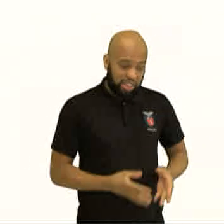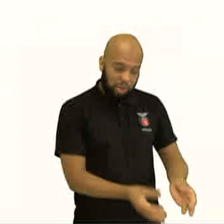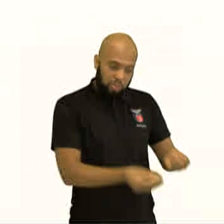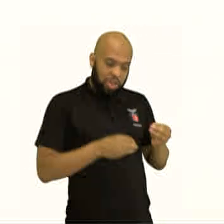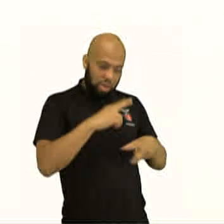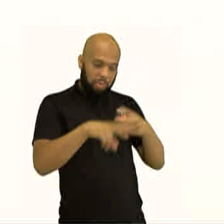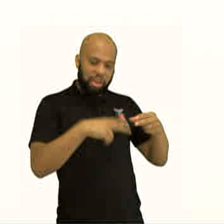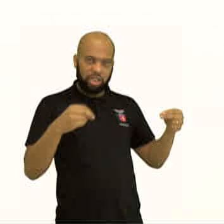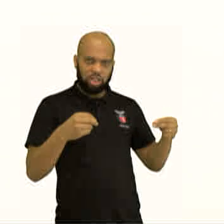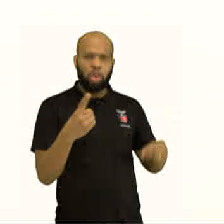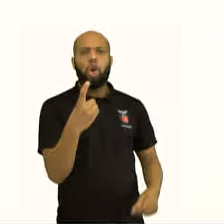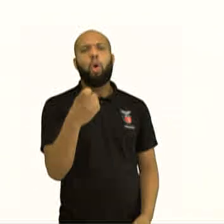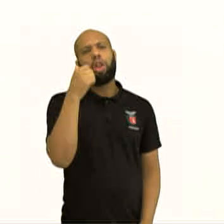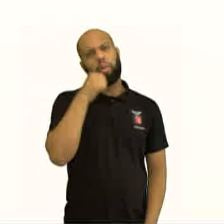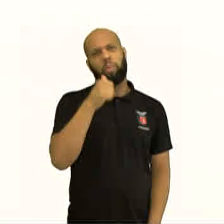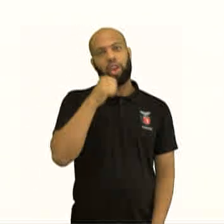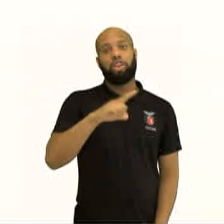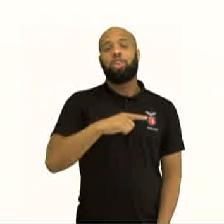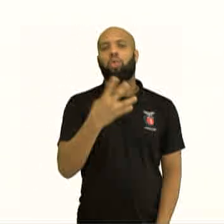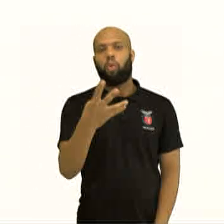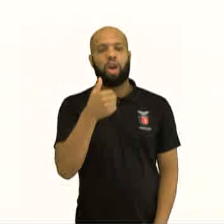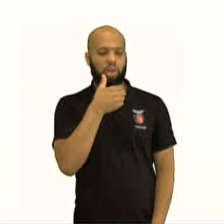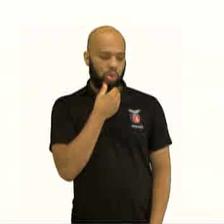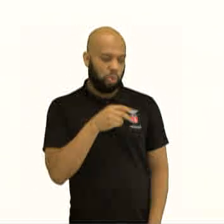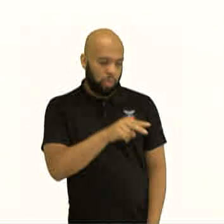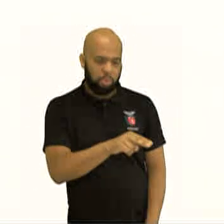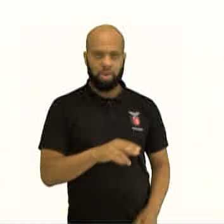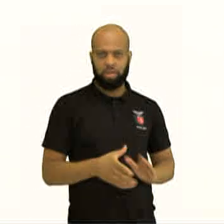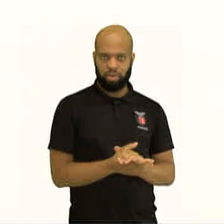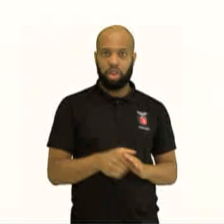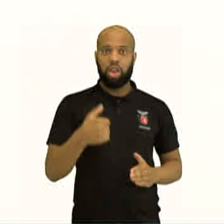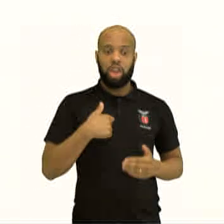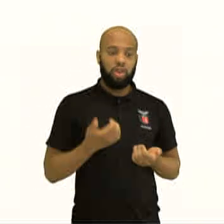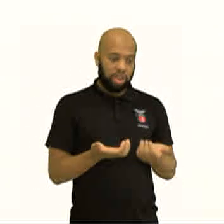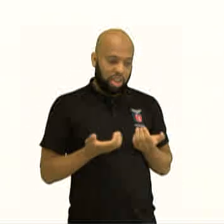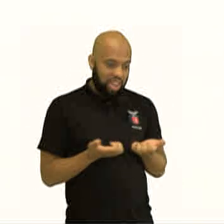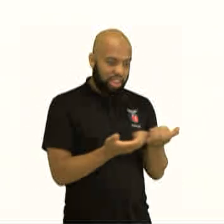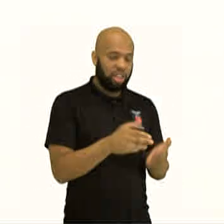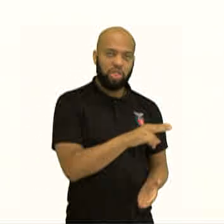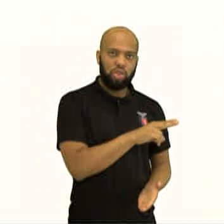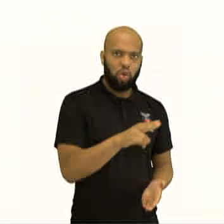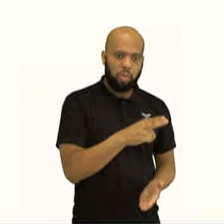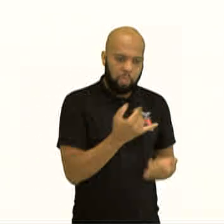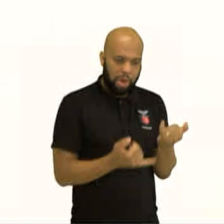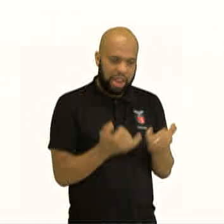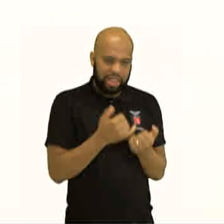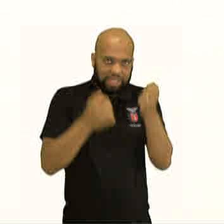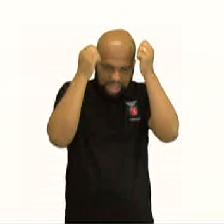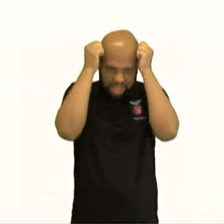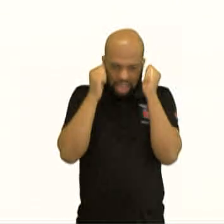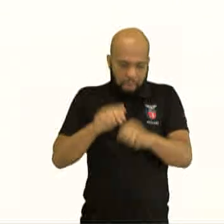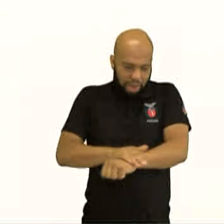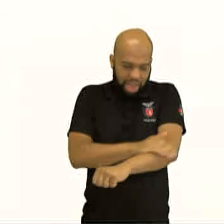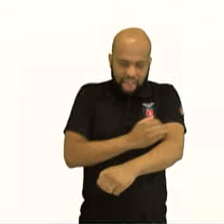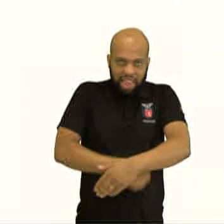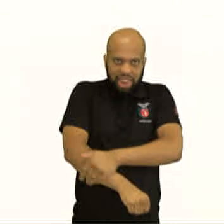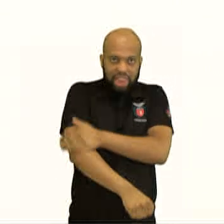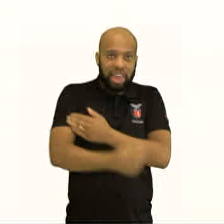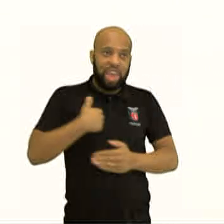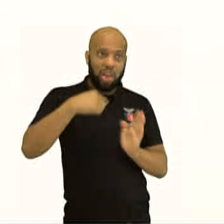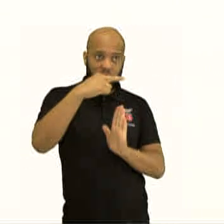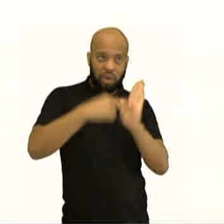entre 4 irmãos. Fui em busca de um nome que a vestisse como pele. Li, então, que